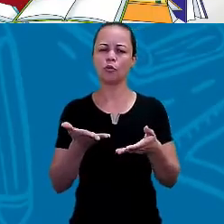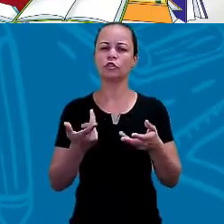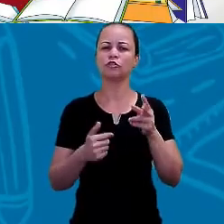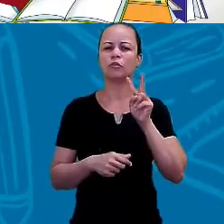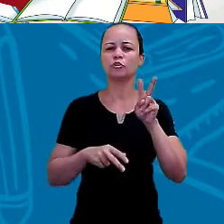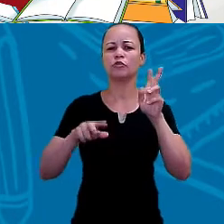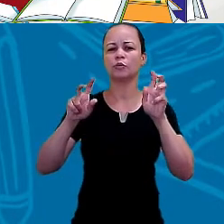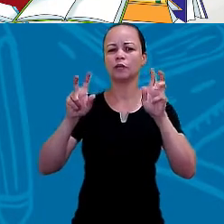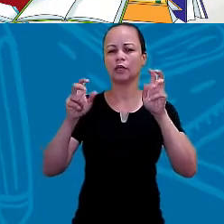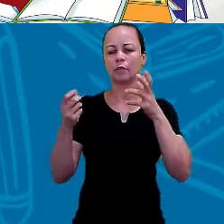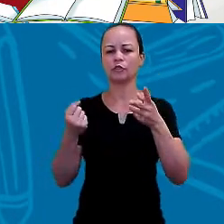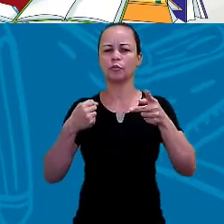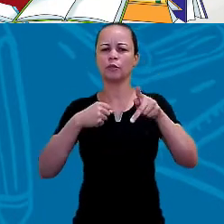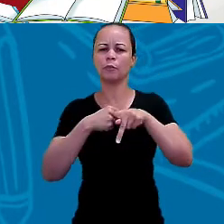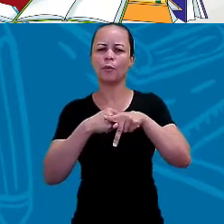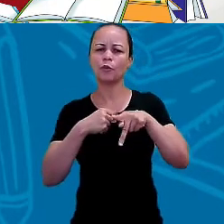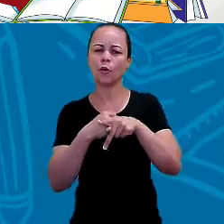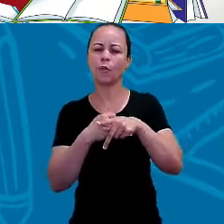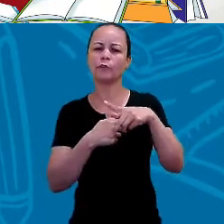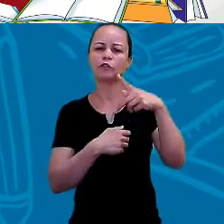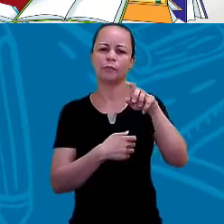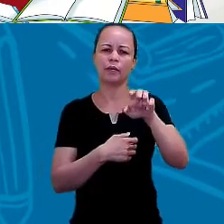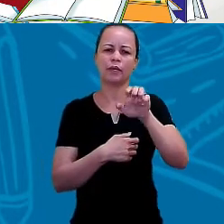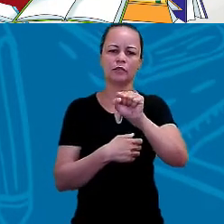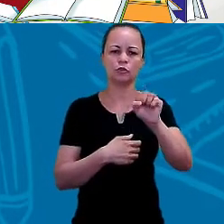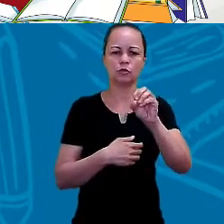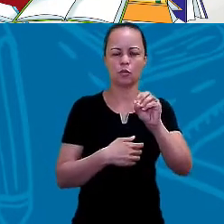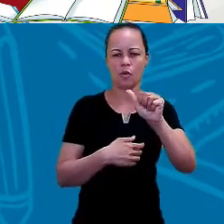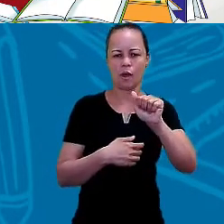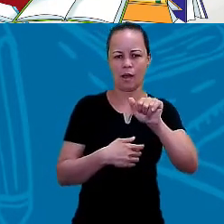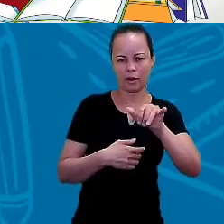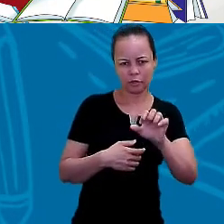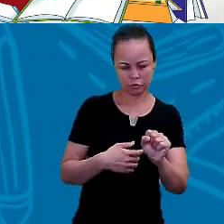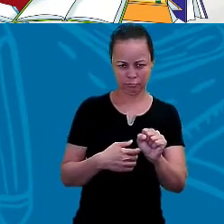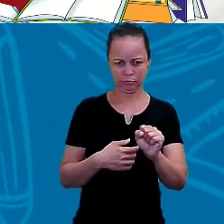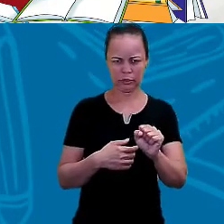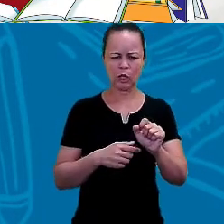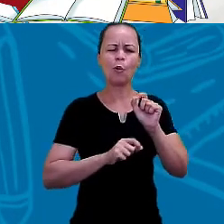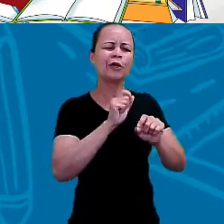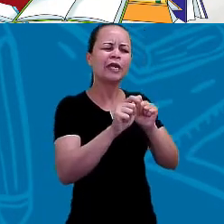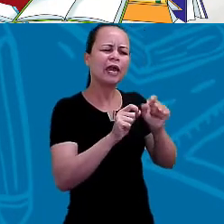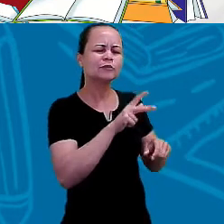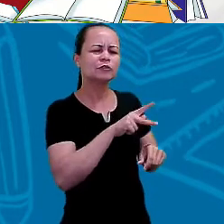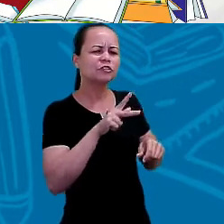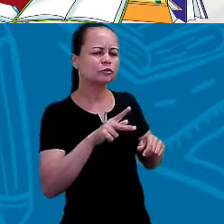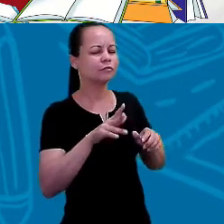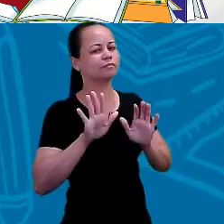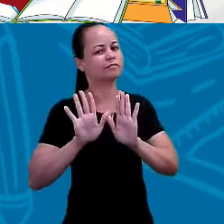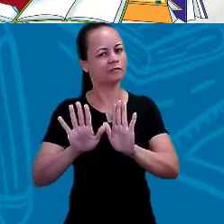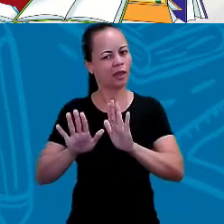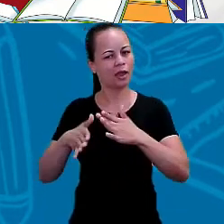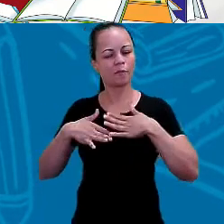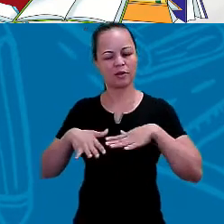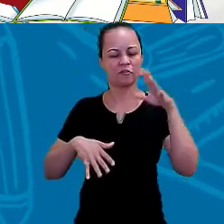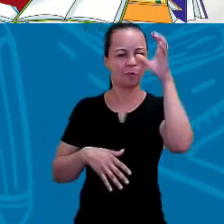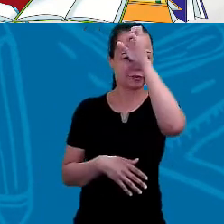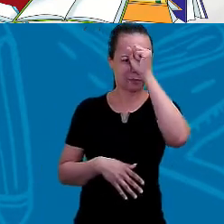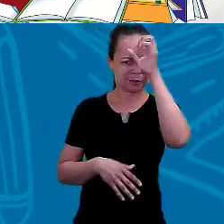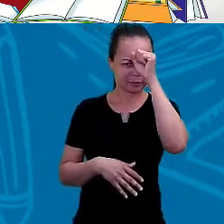pessoais. Mas o que é isso? Calma que já já a gente vai aprender, tá certo? Os pronomes pessoais.